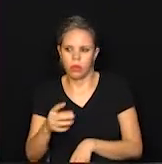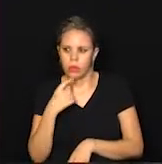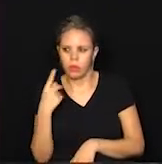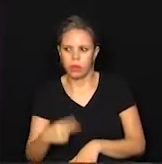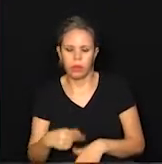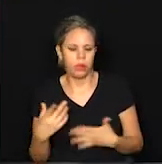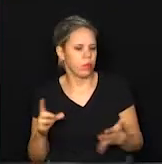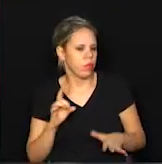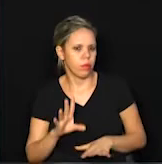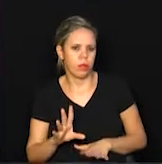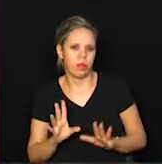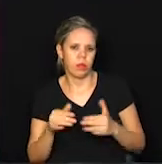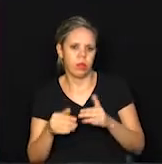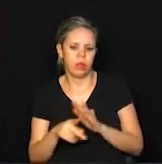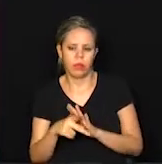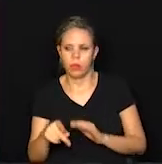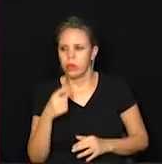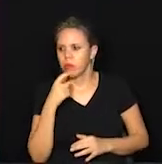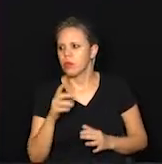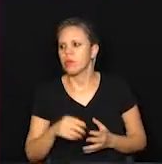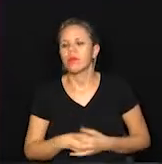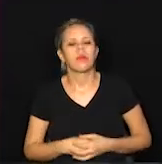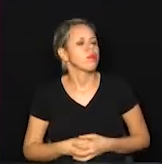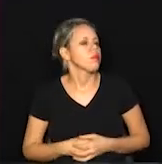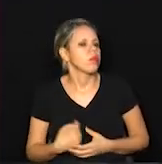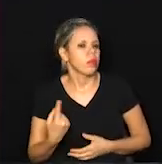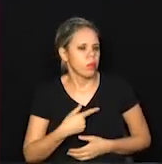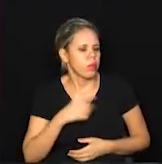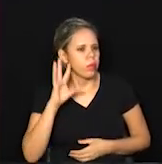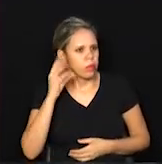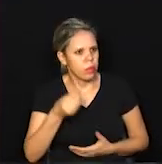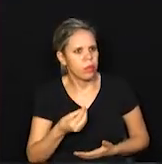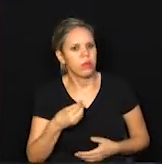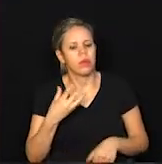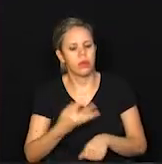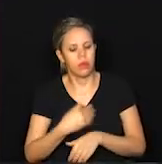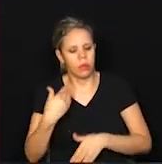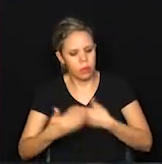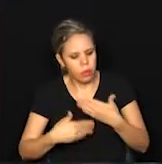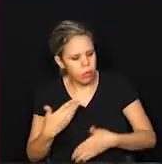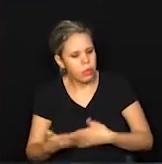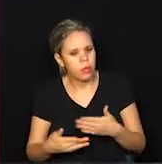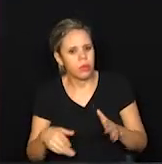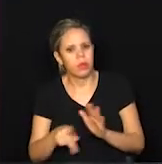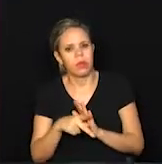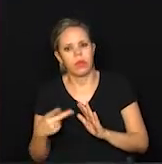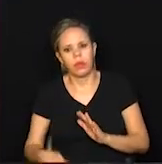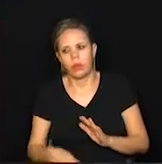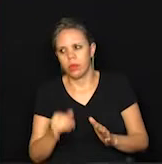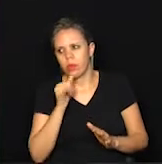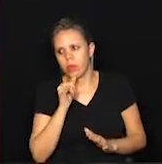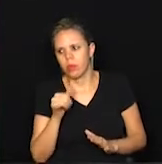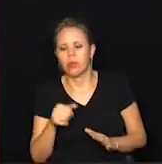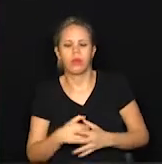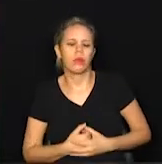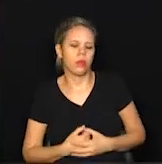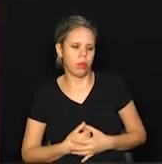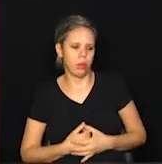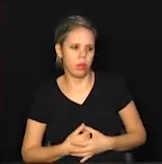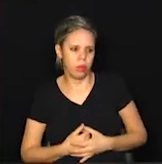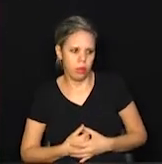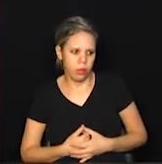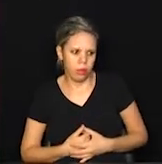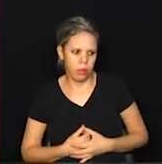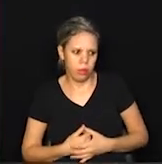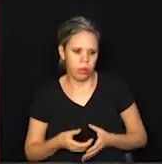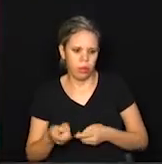Campinas, não é uma questão específica só de Campinas. Nós entendemos que isso passa por um processo aí, da própria